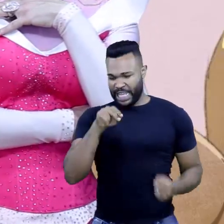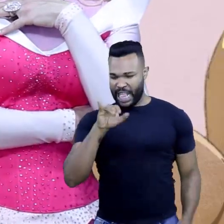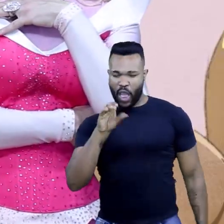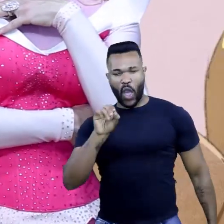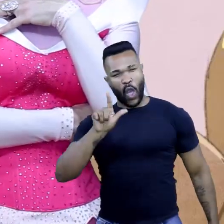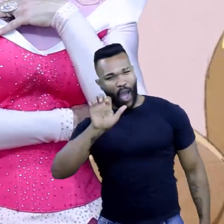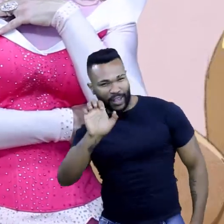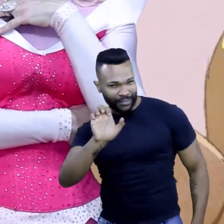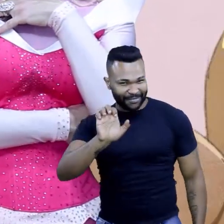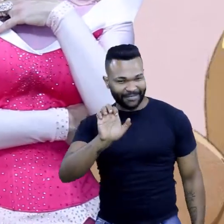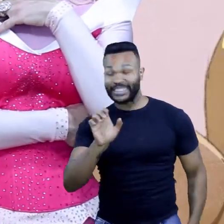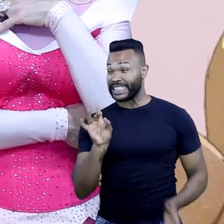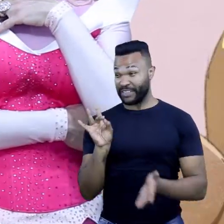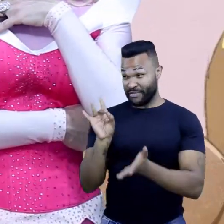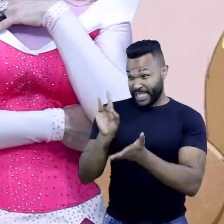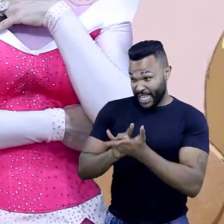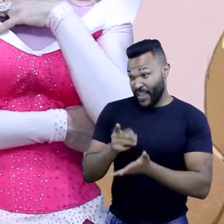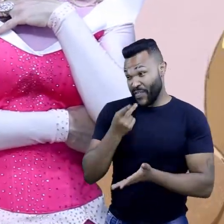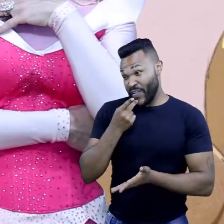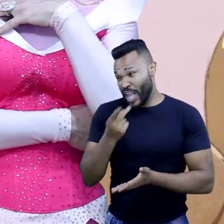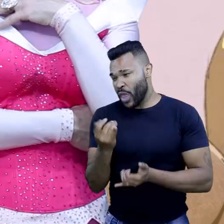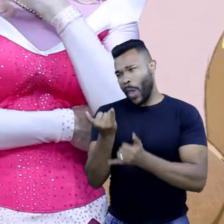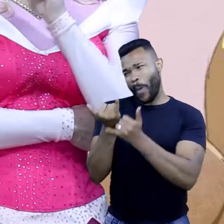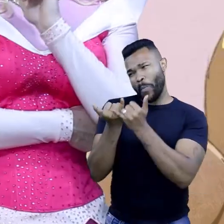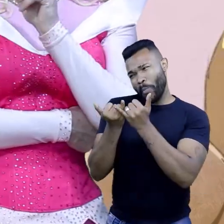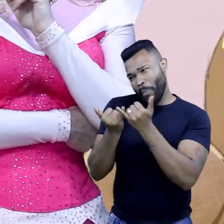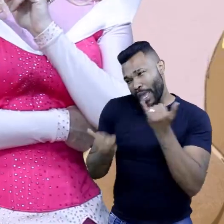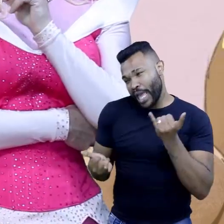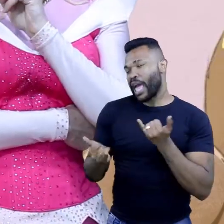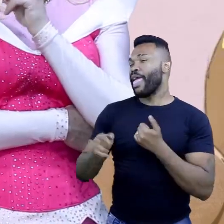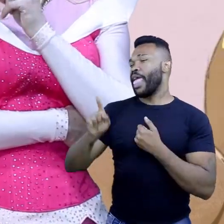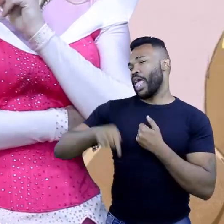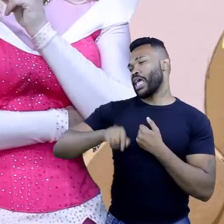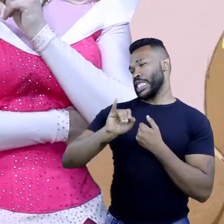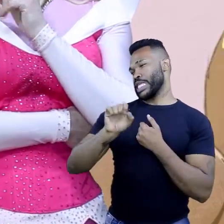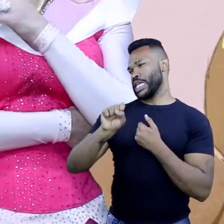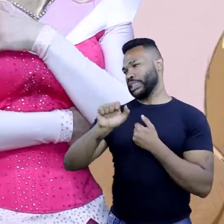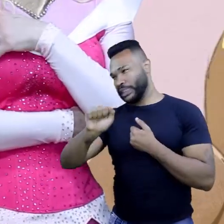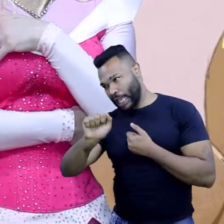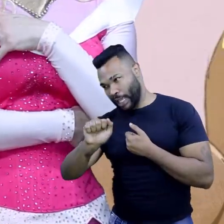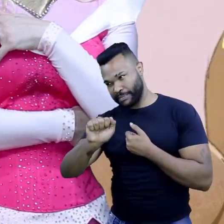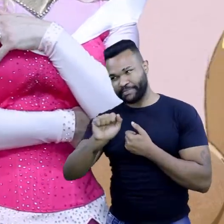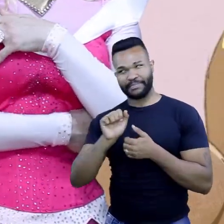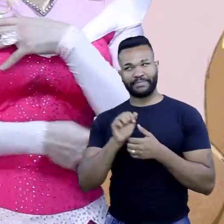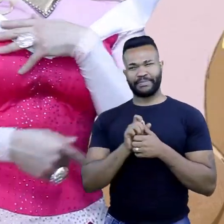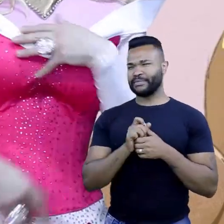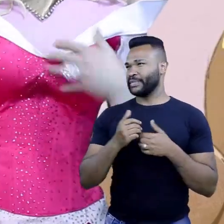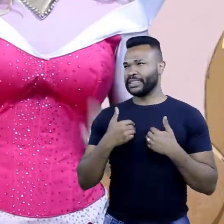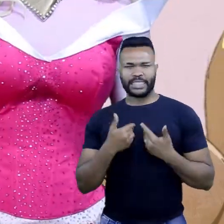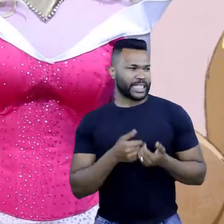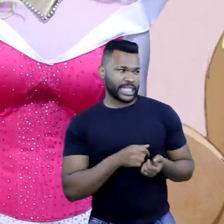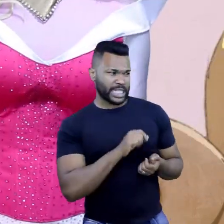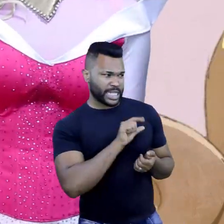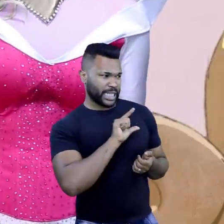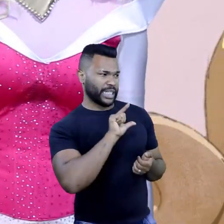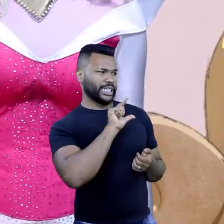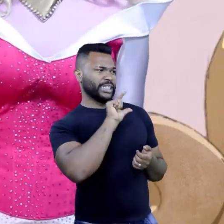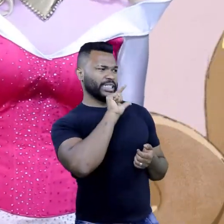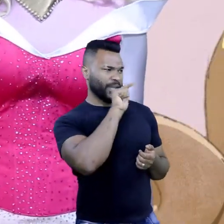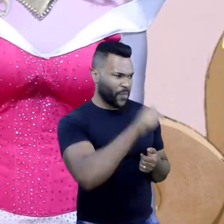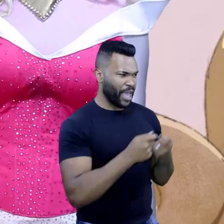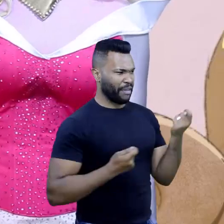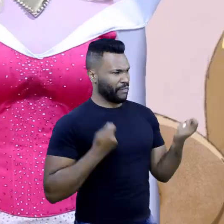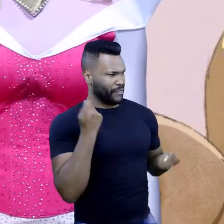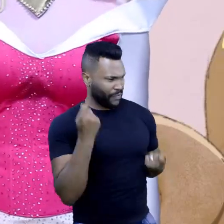Nicole! Não, mas na verdade, quem dizem que eu sou a cara... É da Isa. Só se for depois de